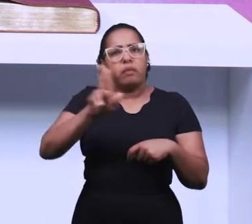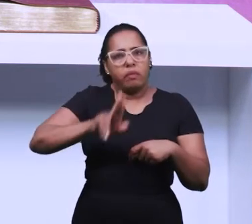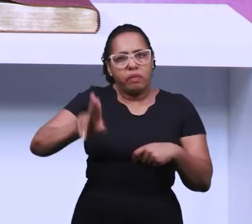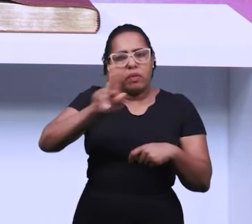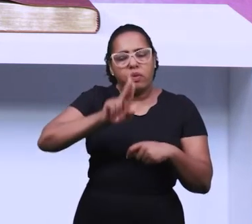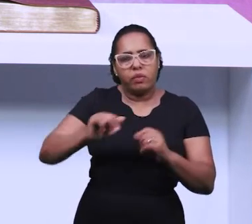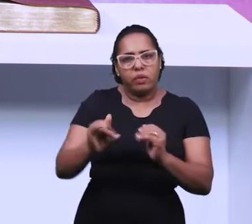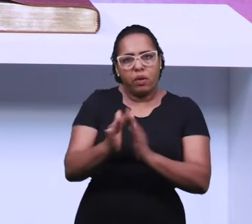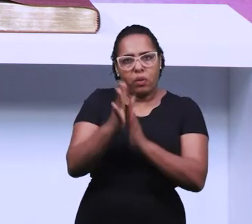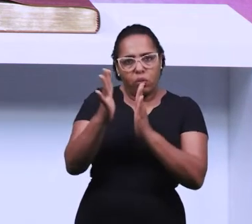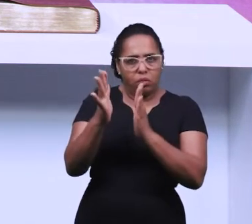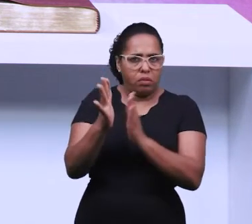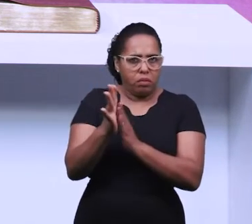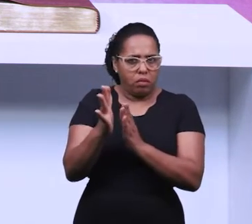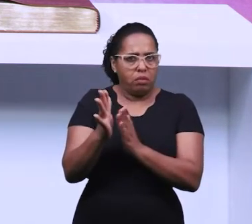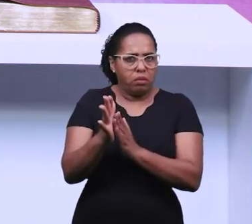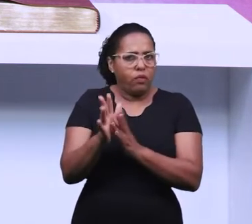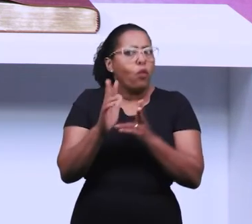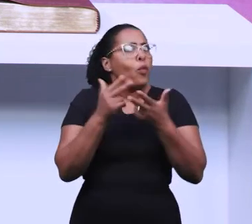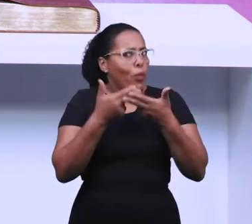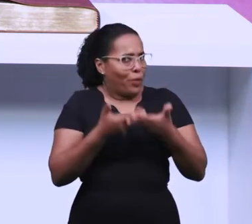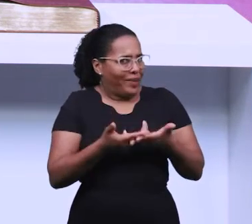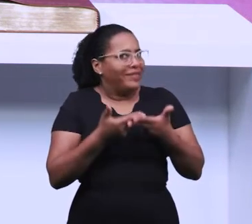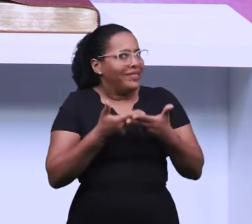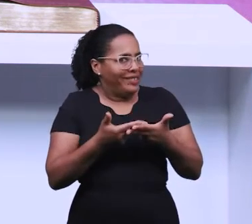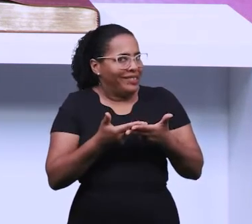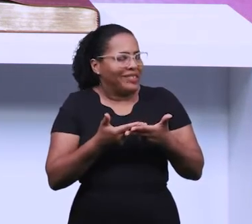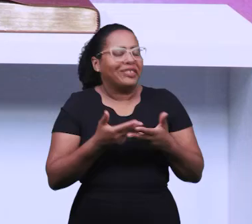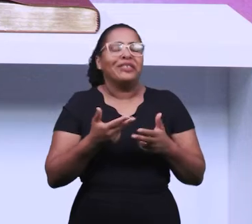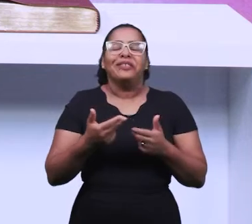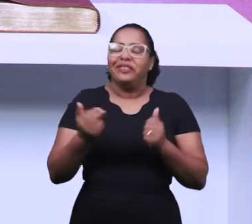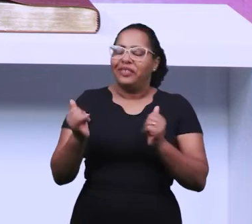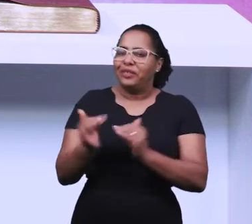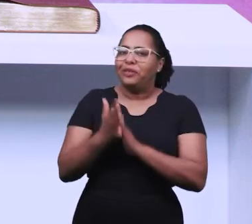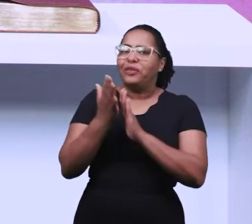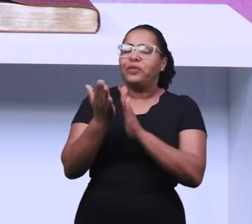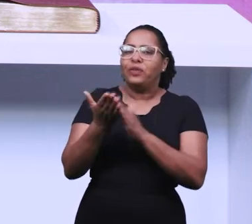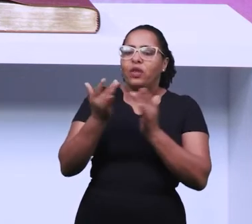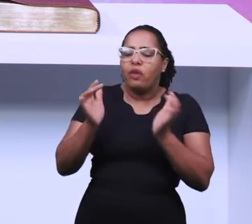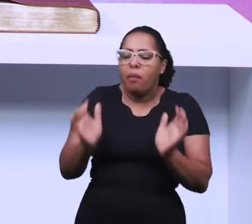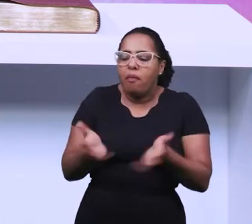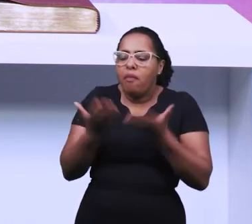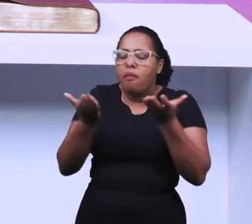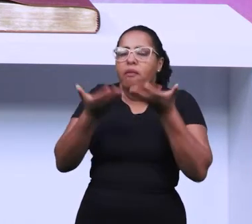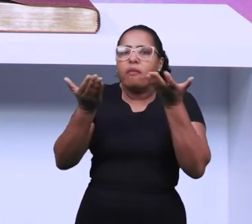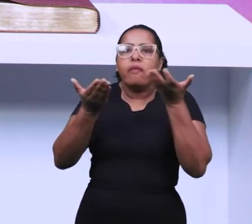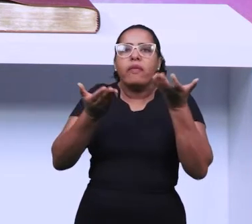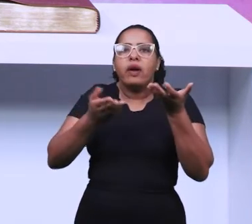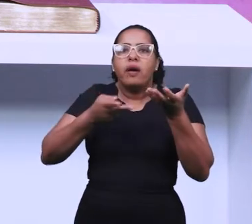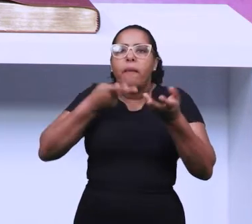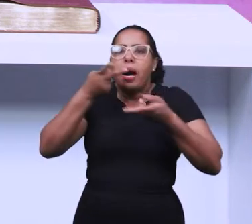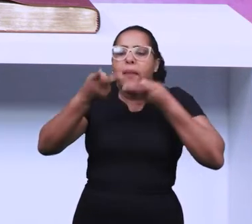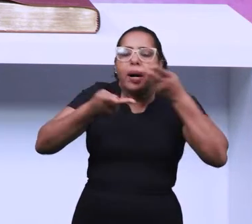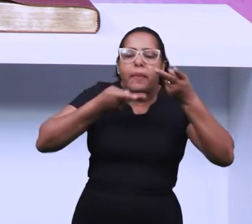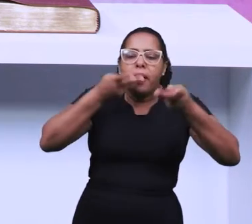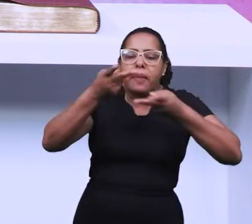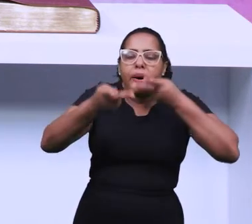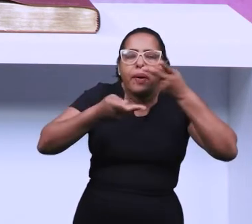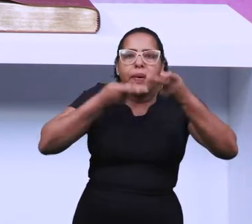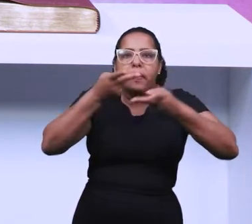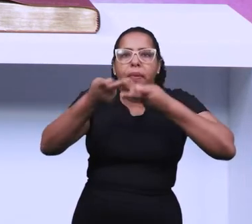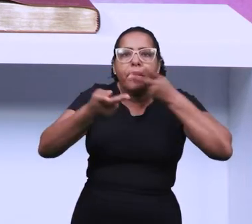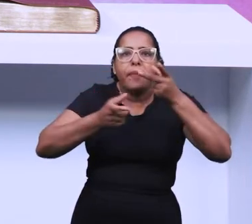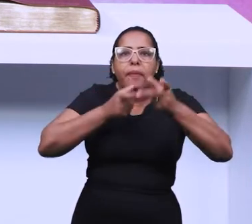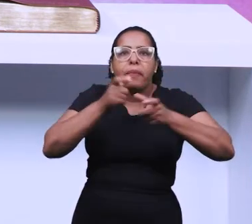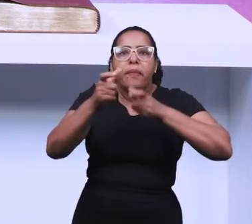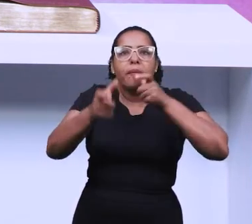podemos usar o louvor, claro que muito pacientemente, para estimular o desenvolvimento da fala